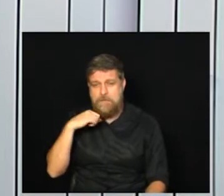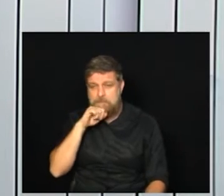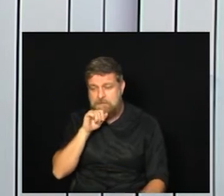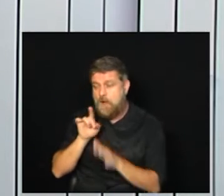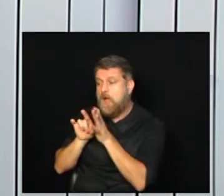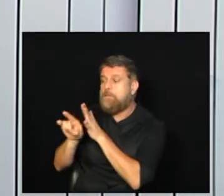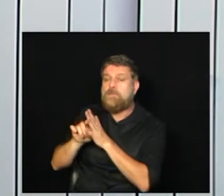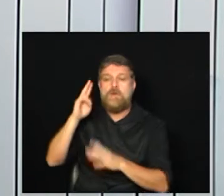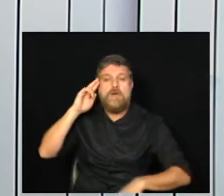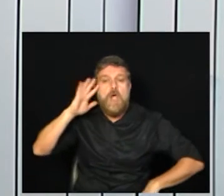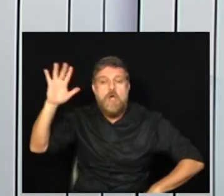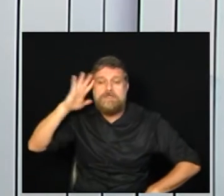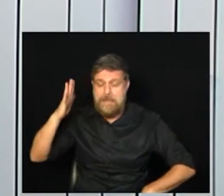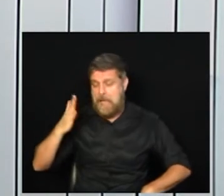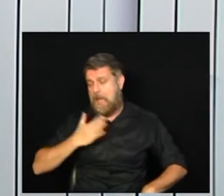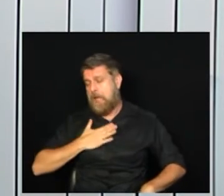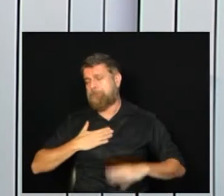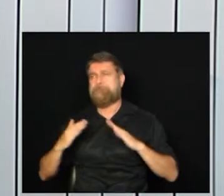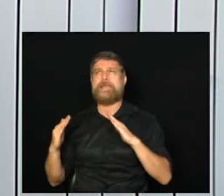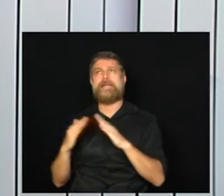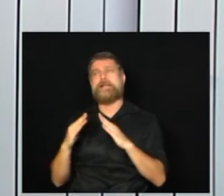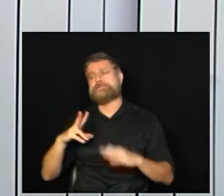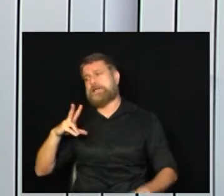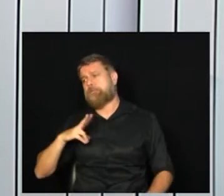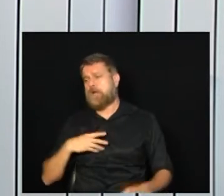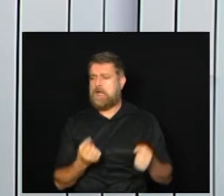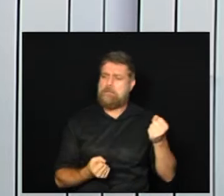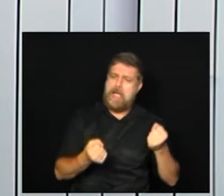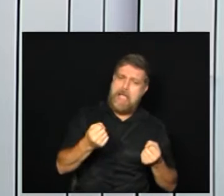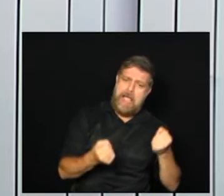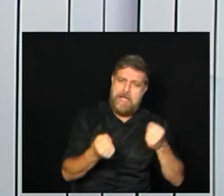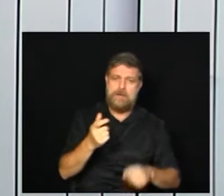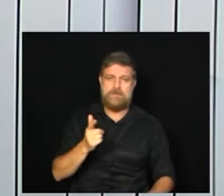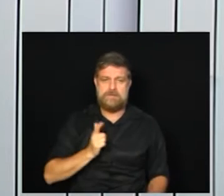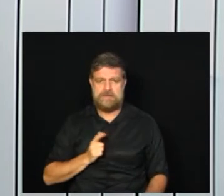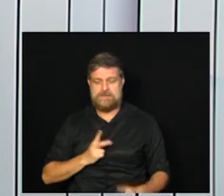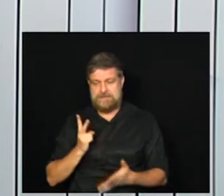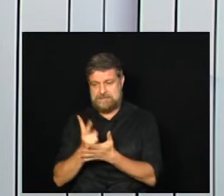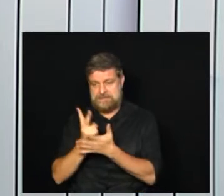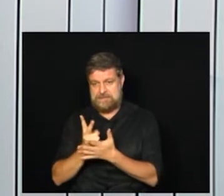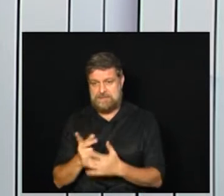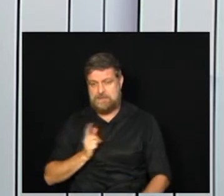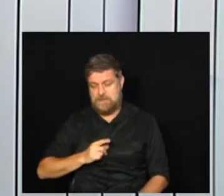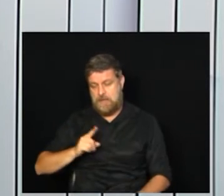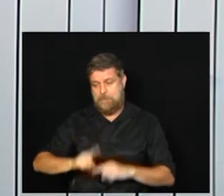quê? Porque o seu poder de compra precisa acompanhar, né? Traz essa